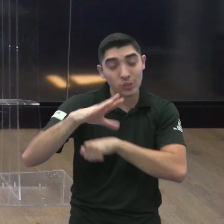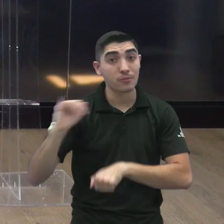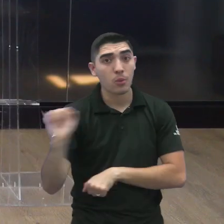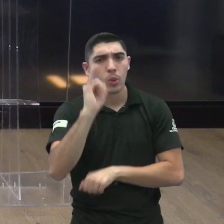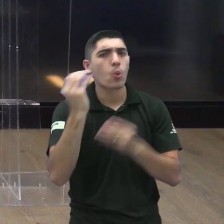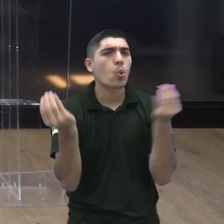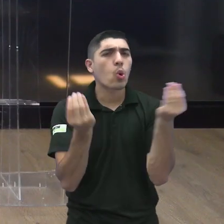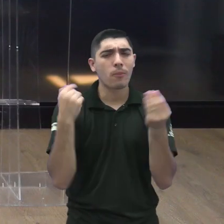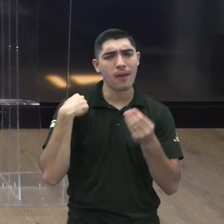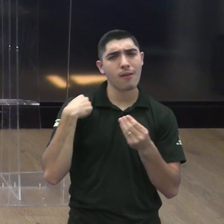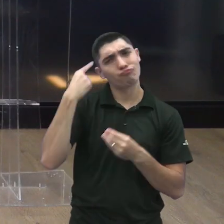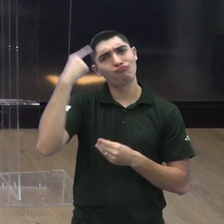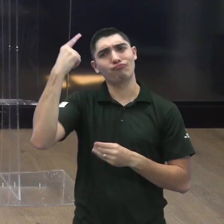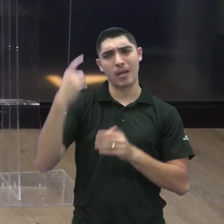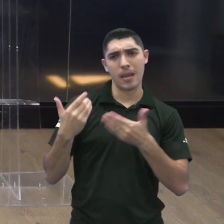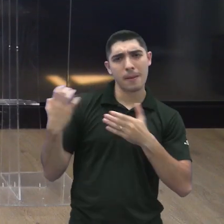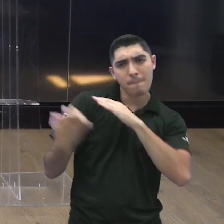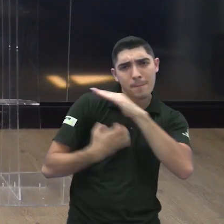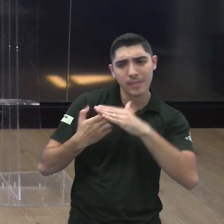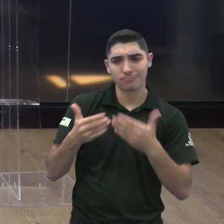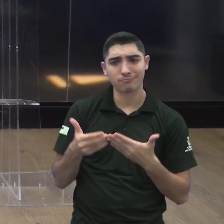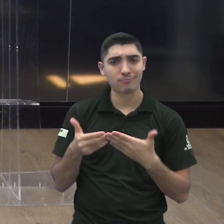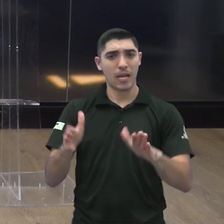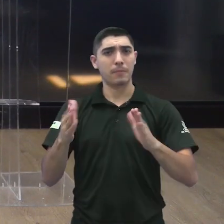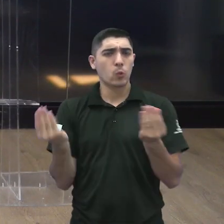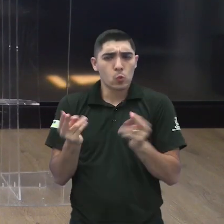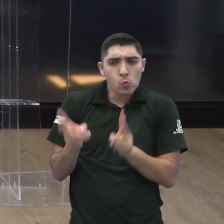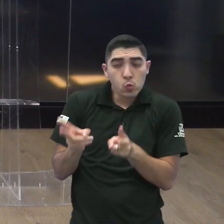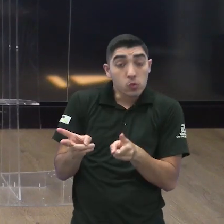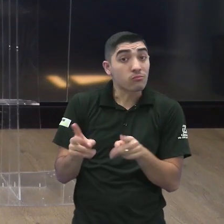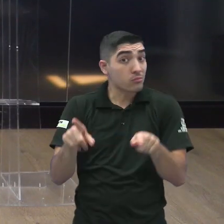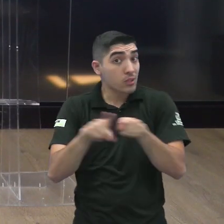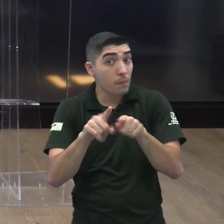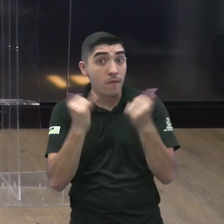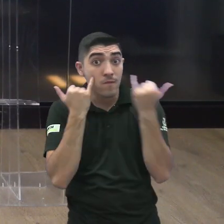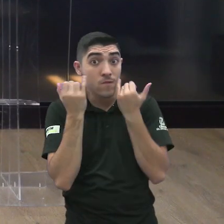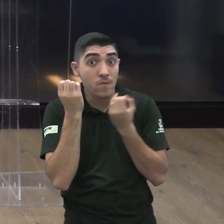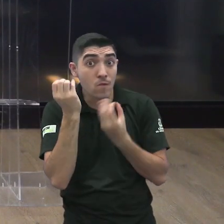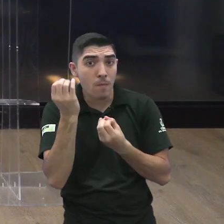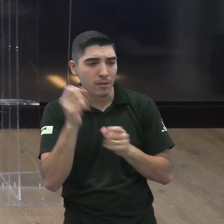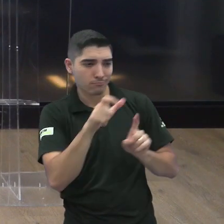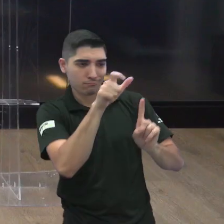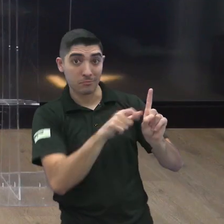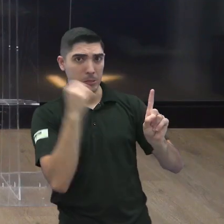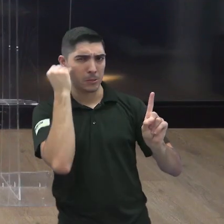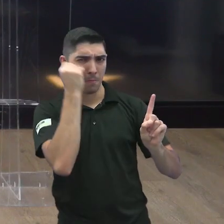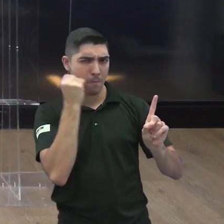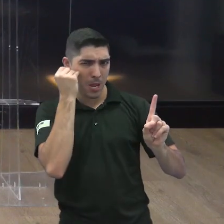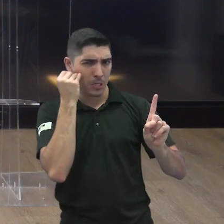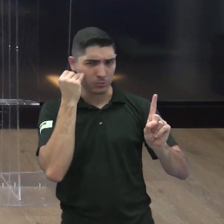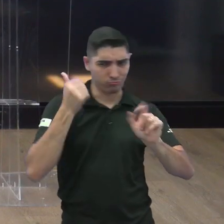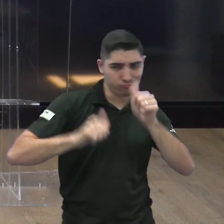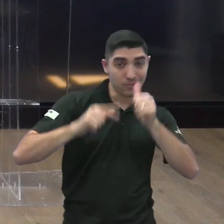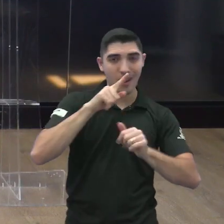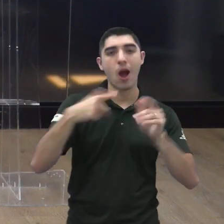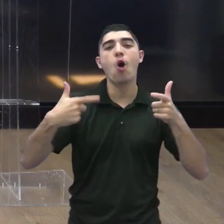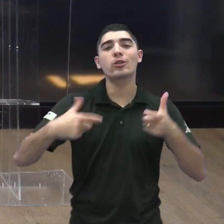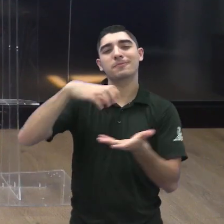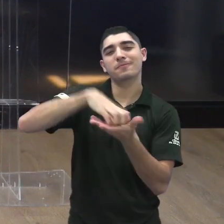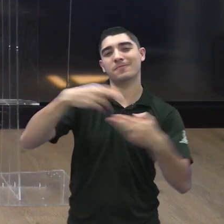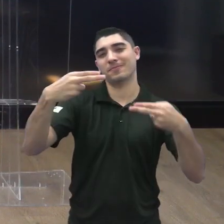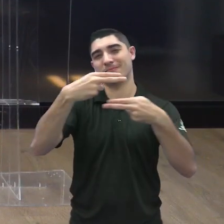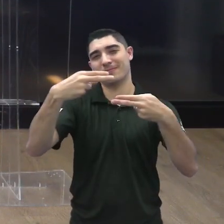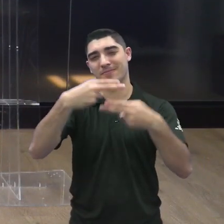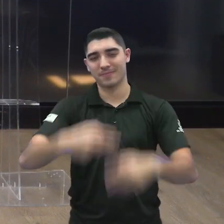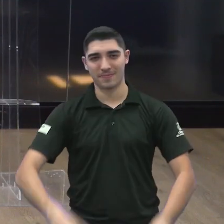apresentamos dicas importantes sobre como abrir e manter um negócio. E o melhor, informações de quem mais entende do assunto, os